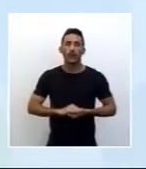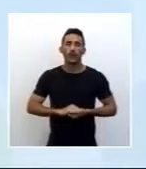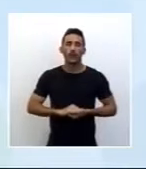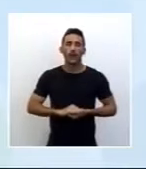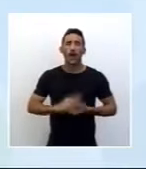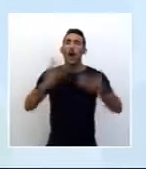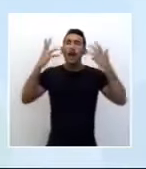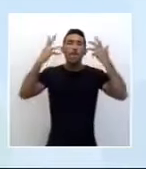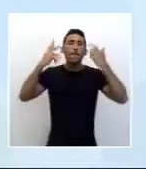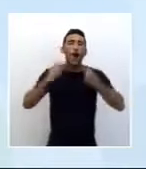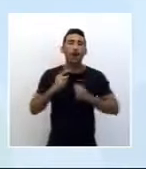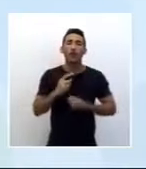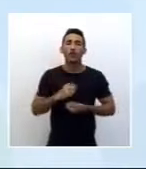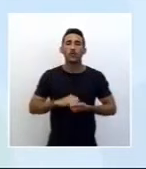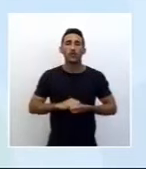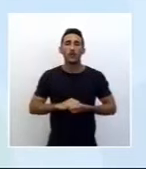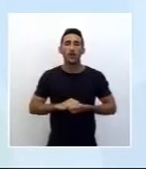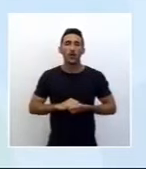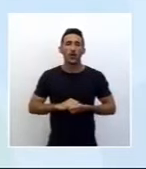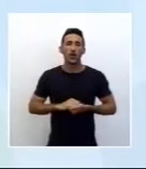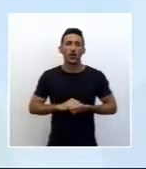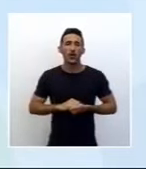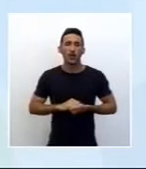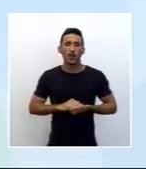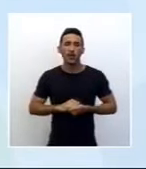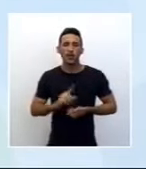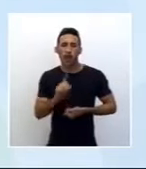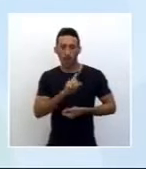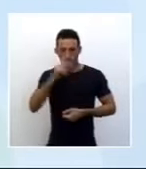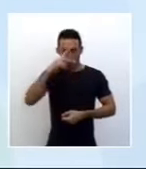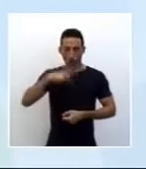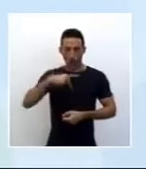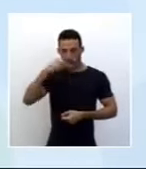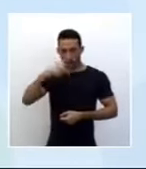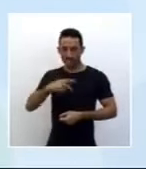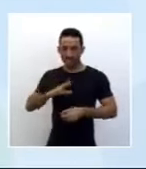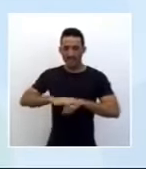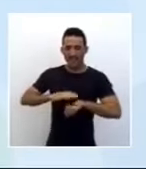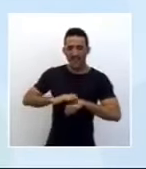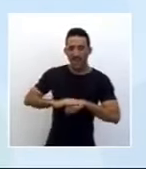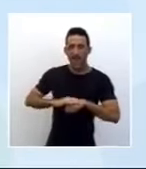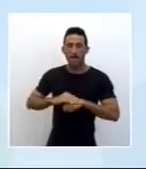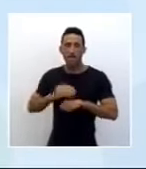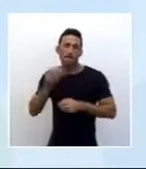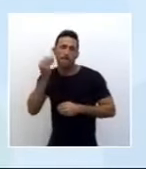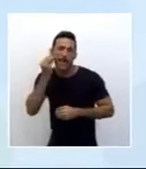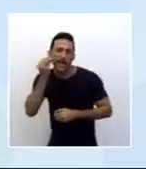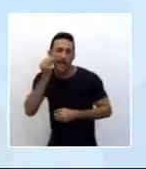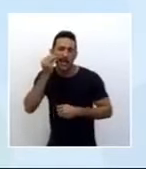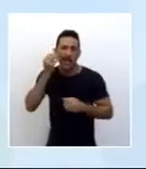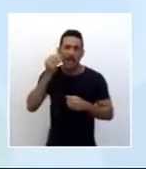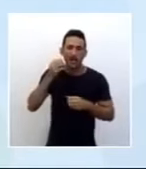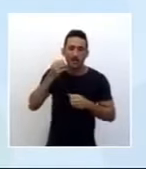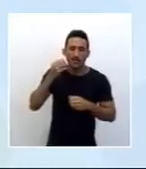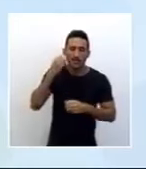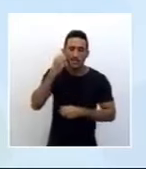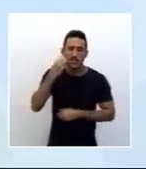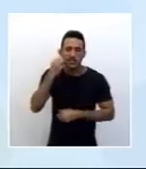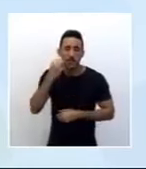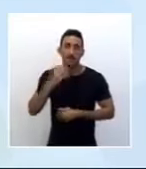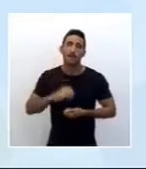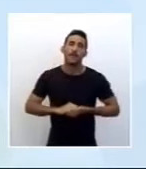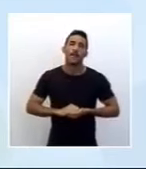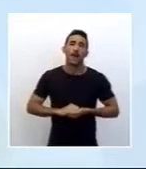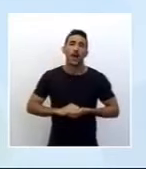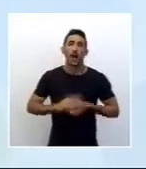os animais não são nossos para que nós façamos experimentos em animais usando oral Skills for Entertainment os animais não são